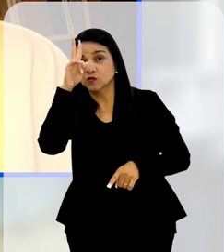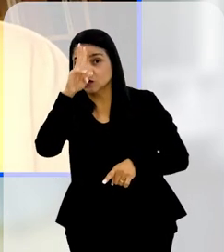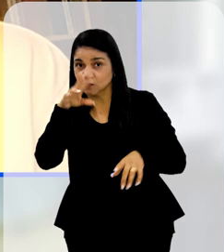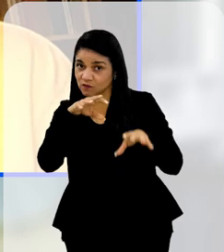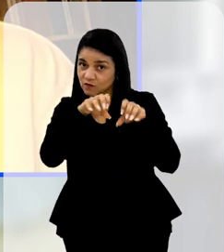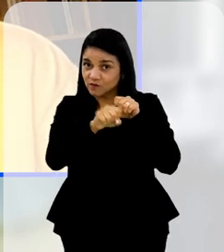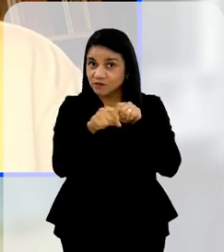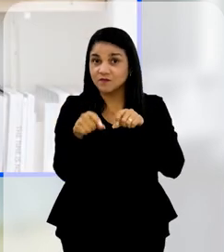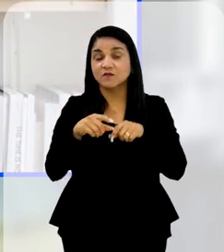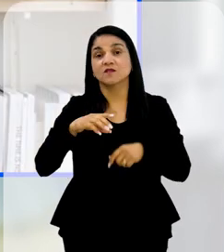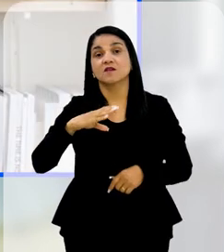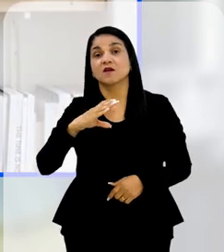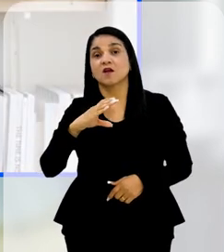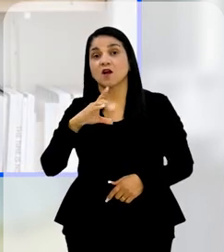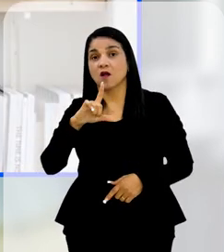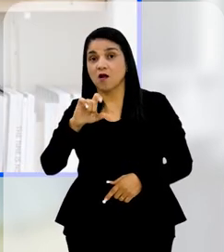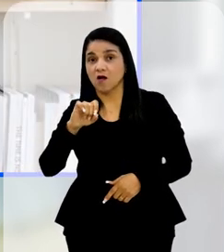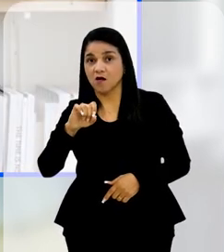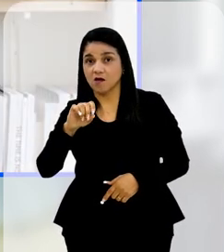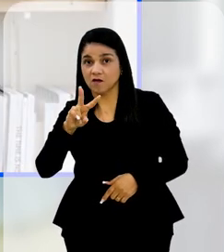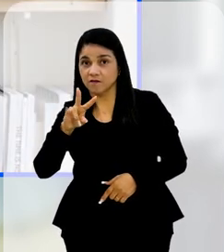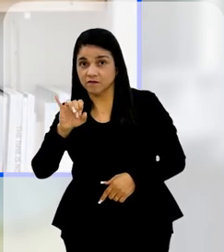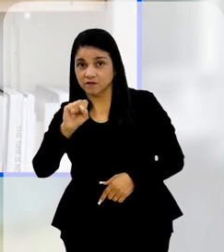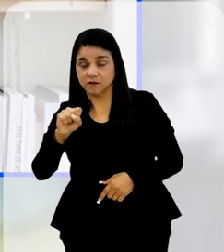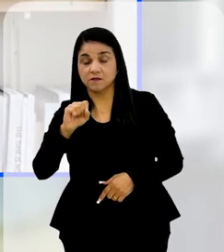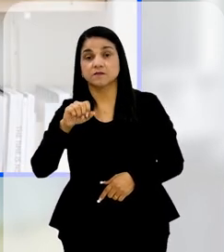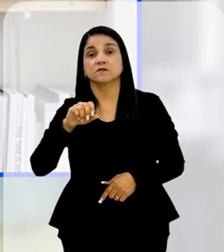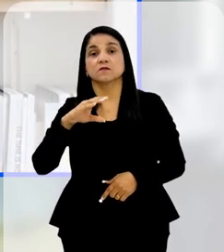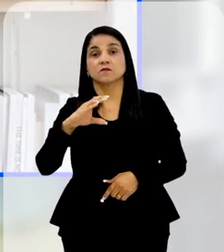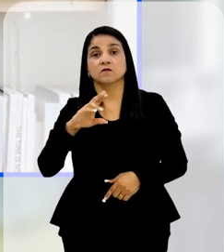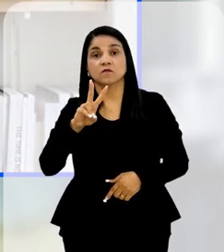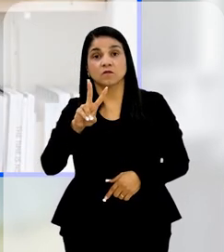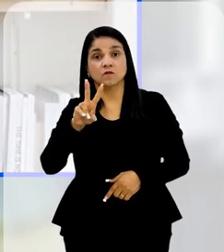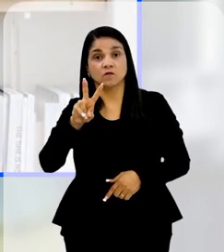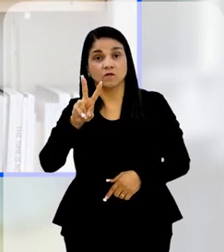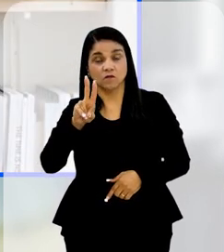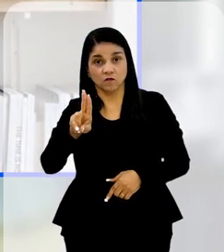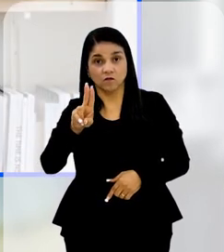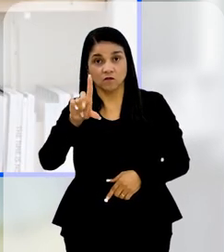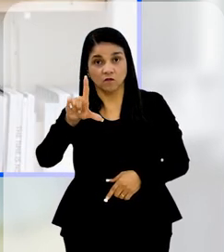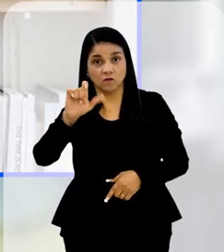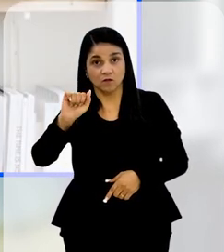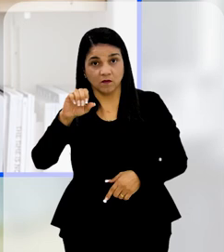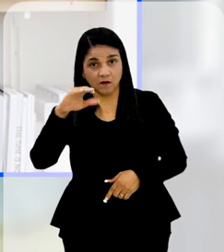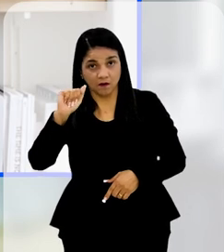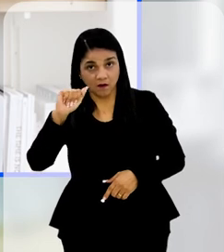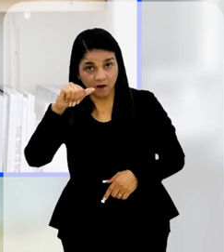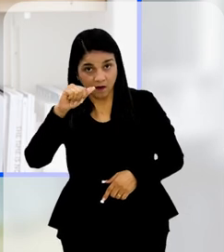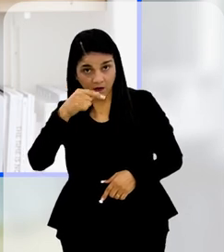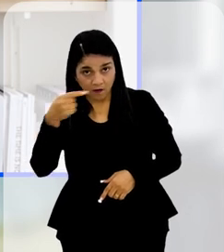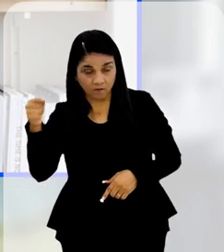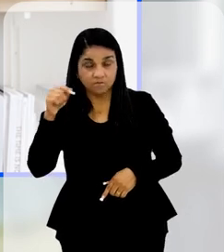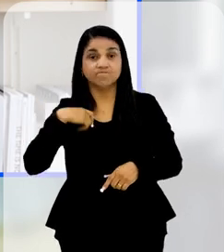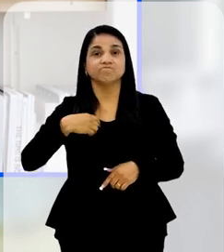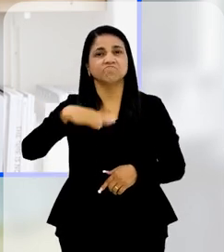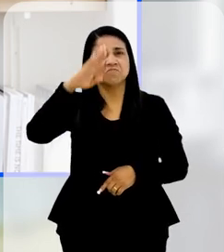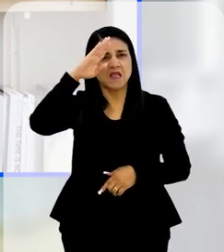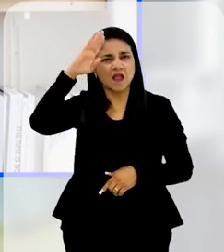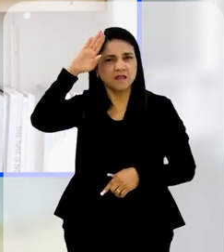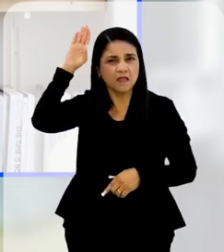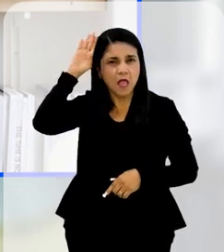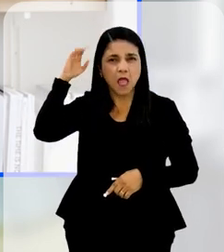historiador Clóvis Bulcão, reúne relatos exclusivos de médicos sanitaristas, ativistas, acadêmicos e